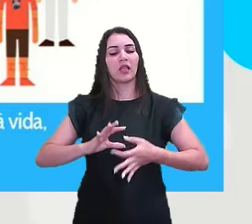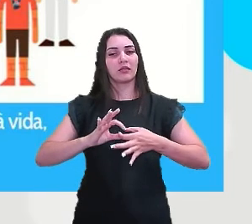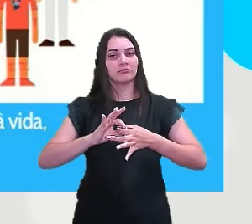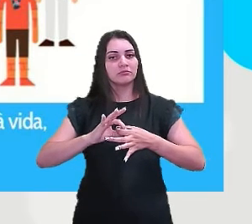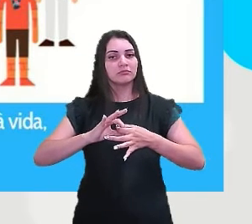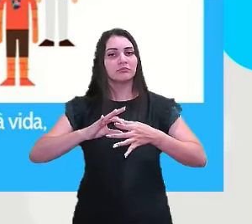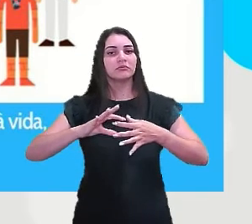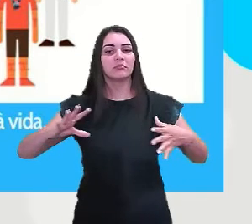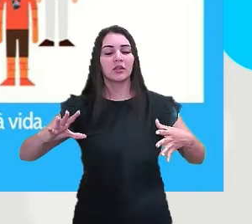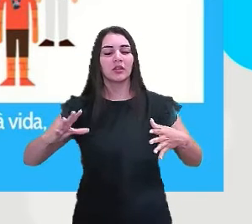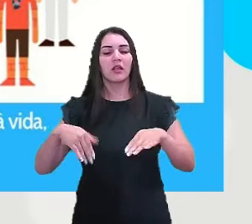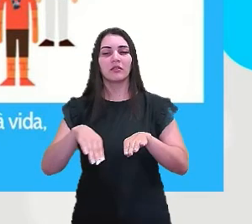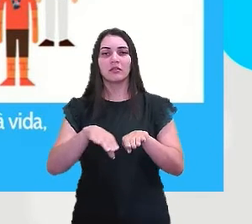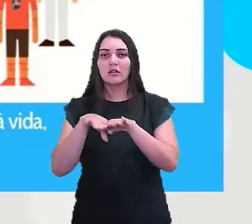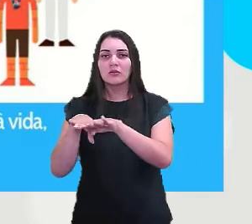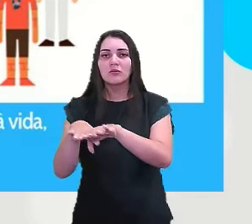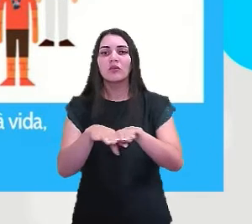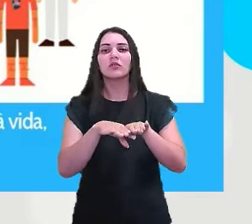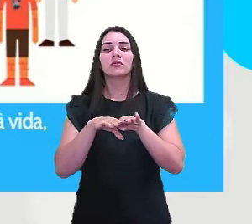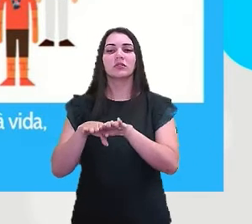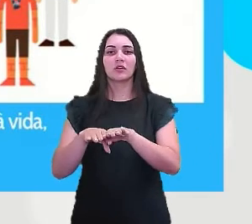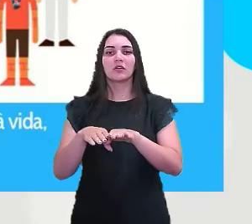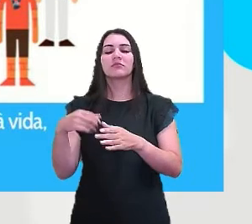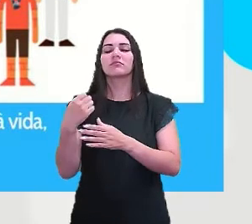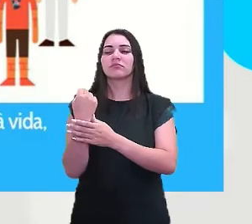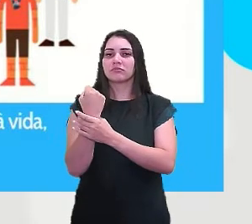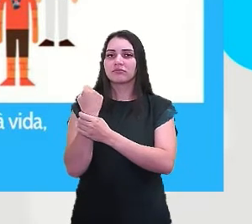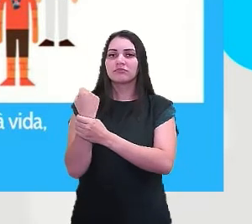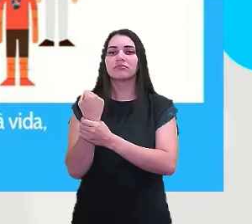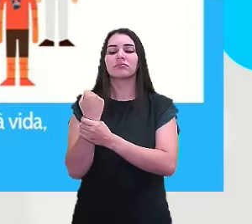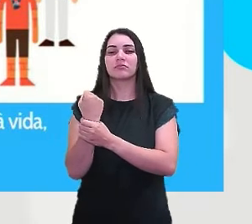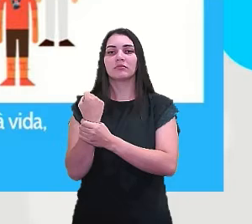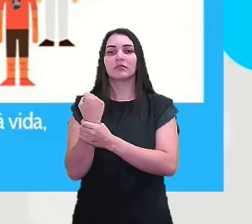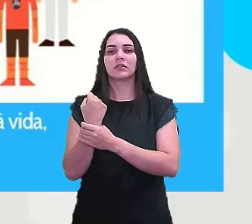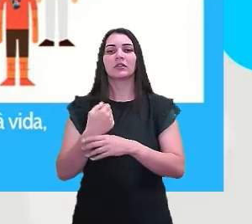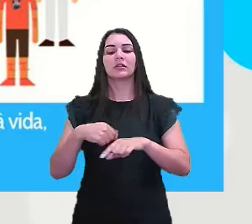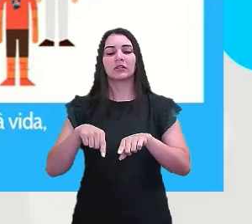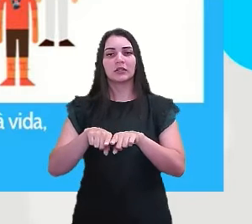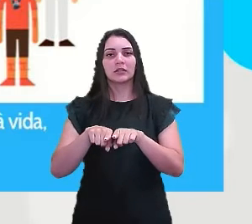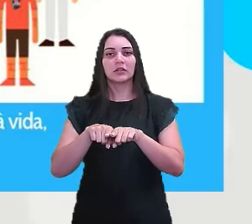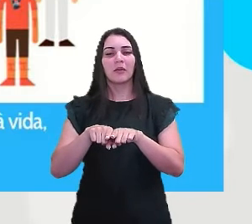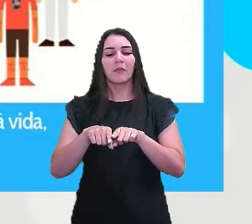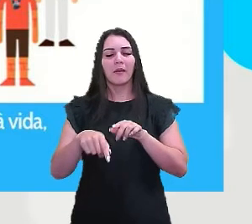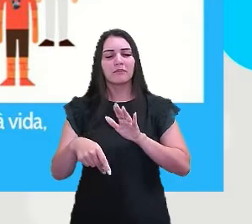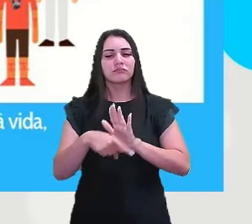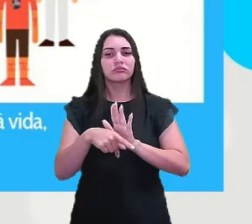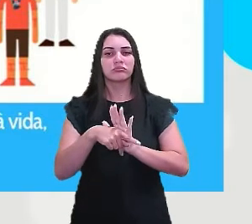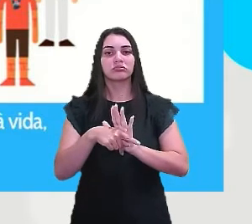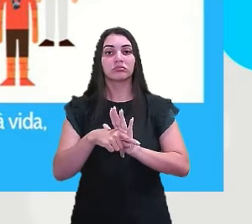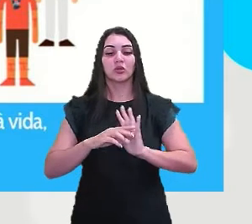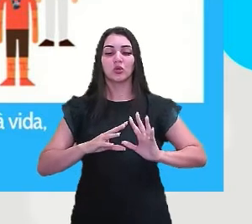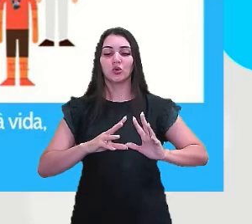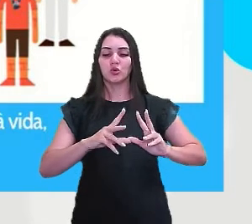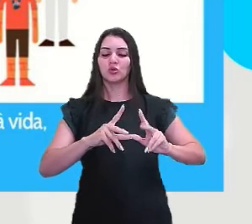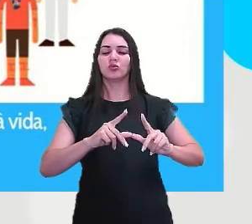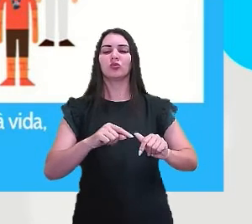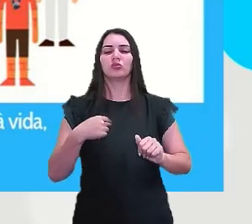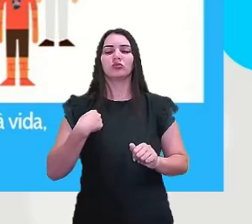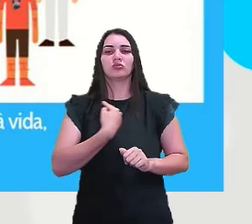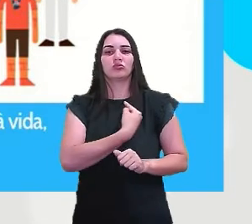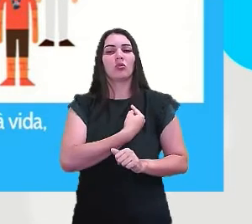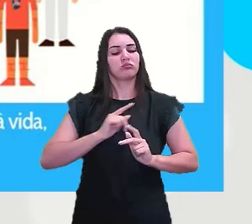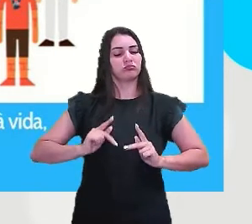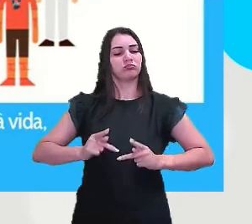liberdade, à igualdade, à segurança e à propriedade. Então, todos nós,